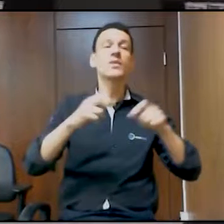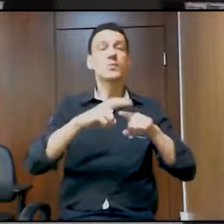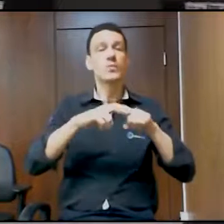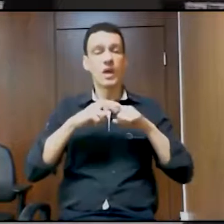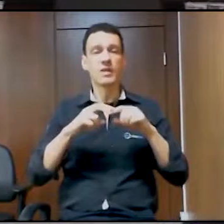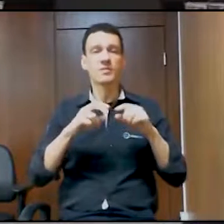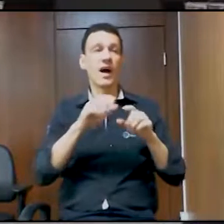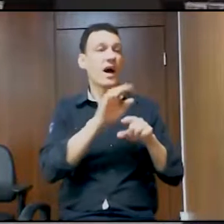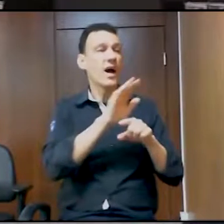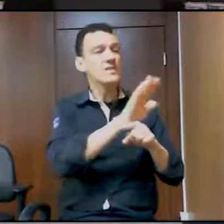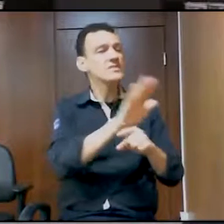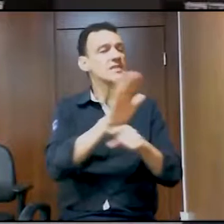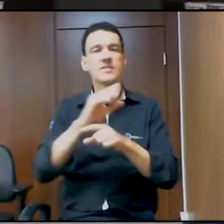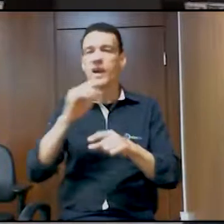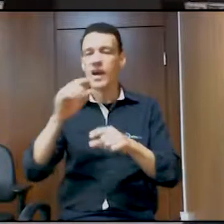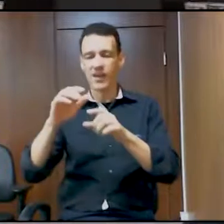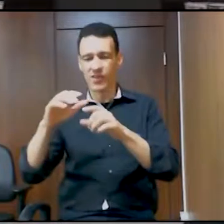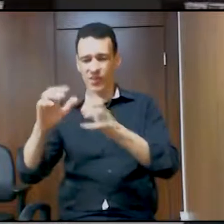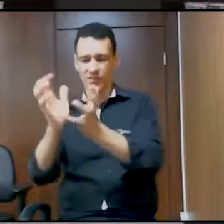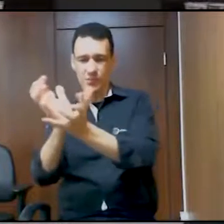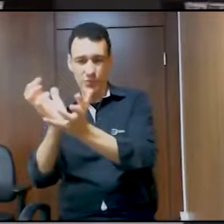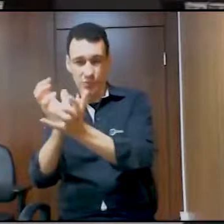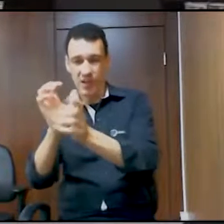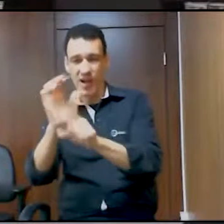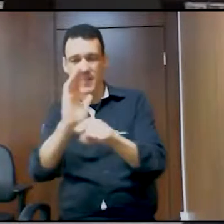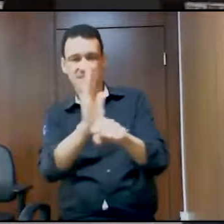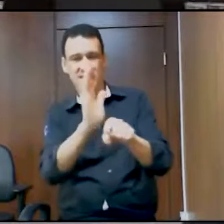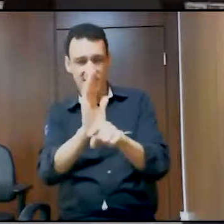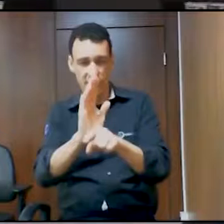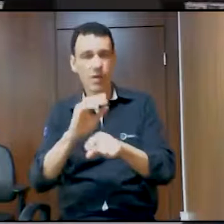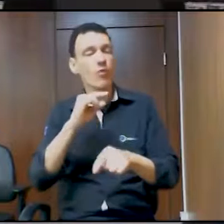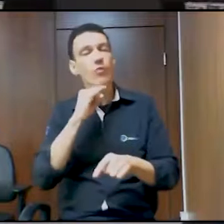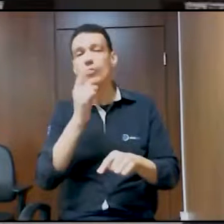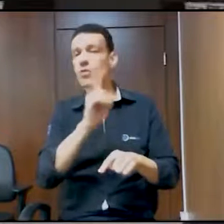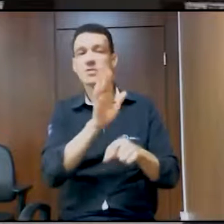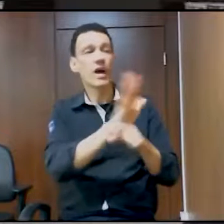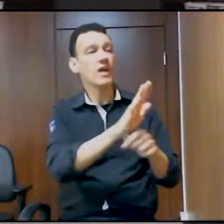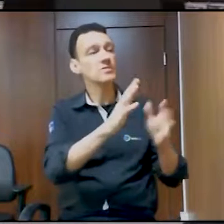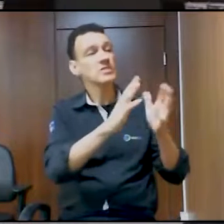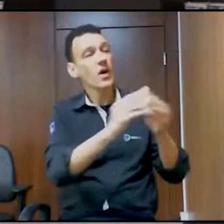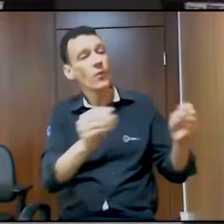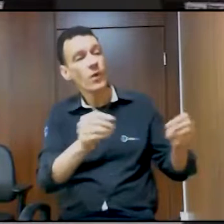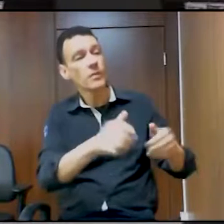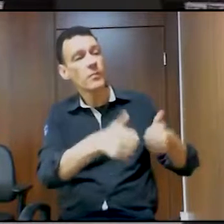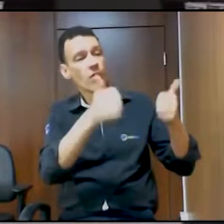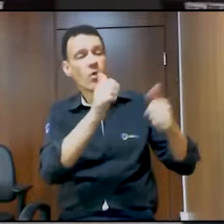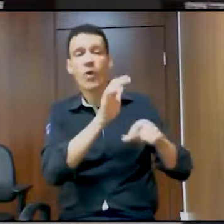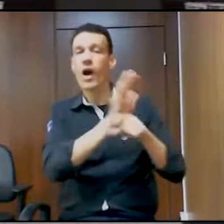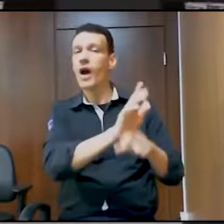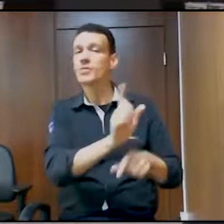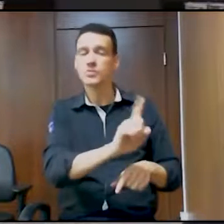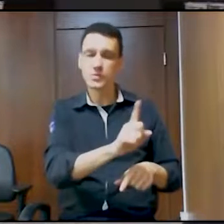uma frustração que a rede socioassistencial não estava conseguindo resolver essa política.